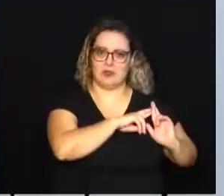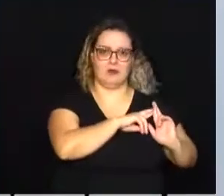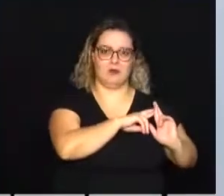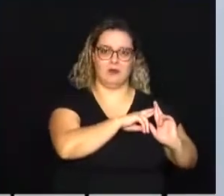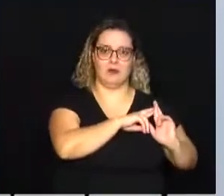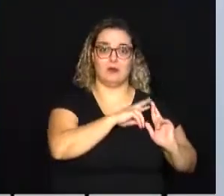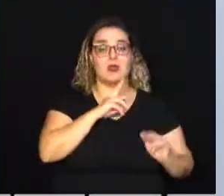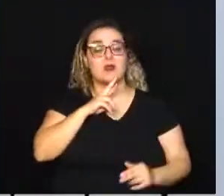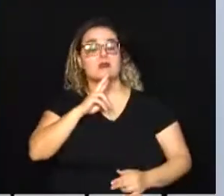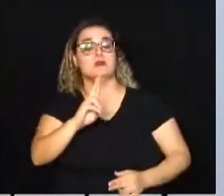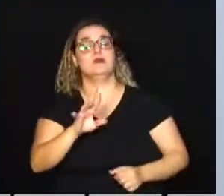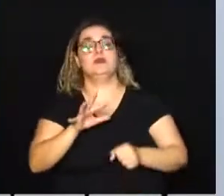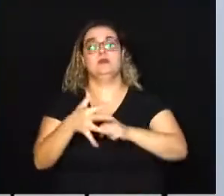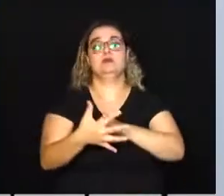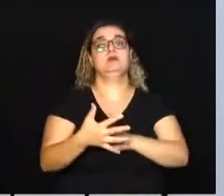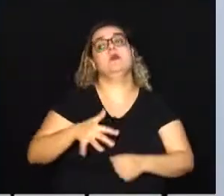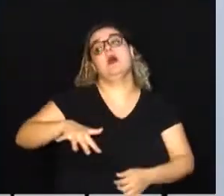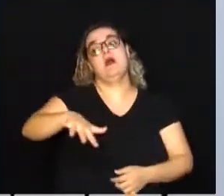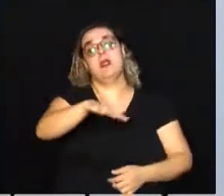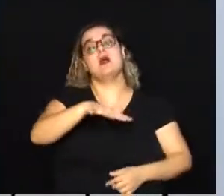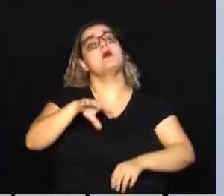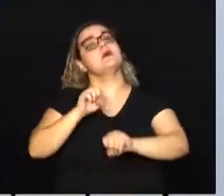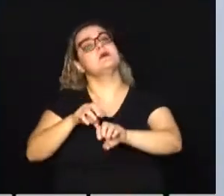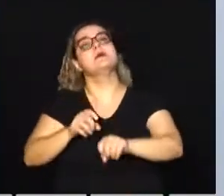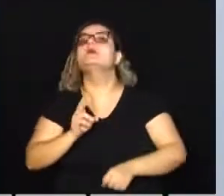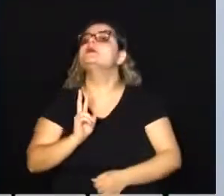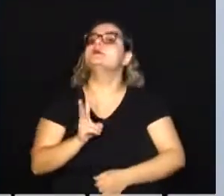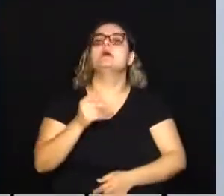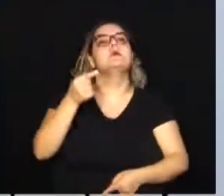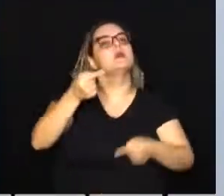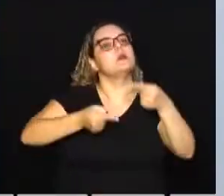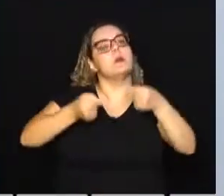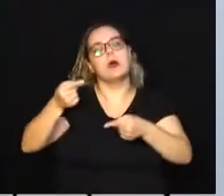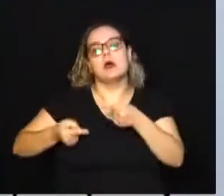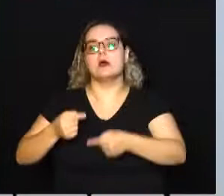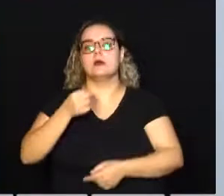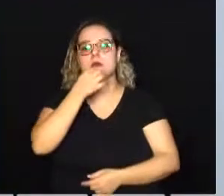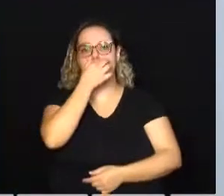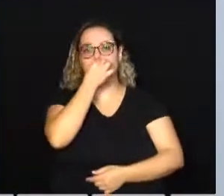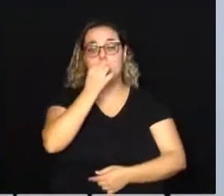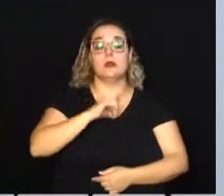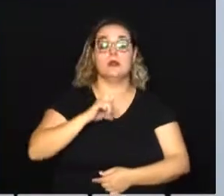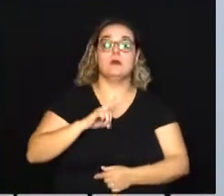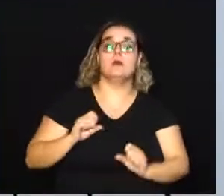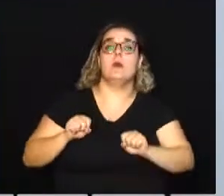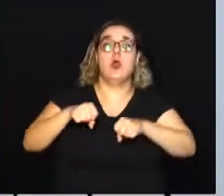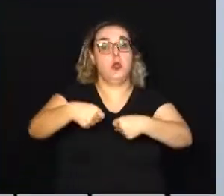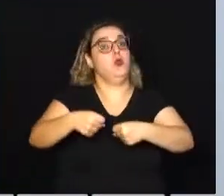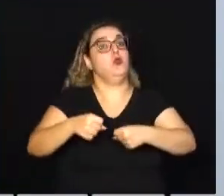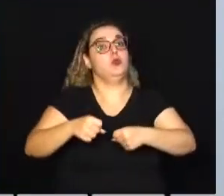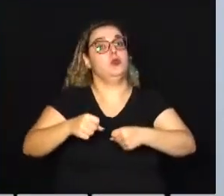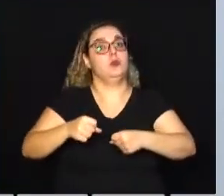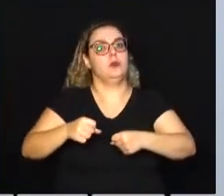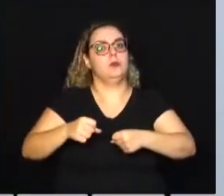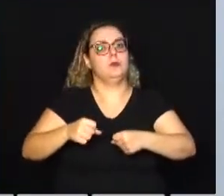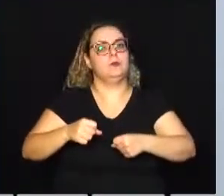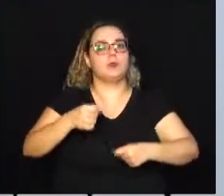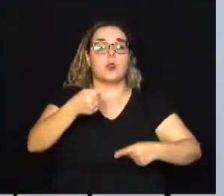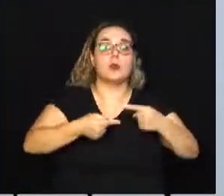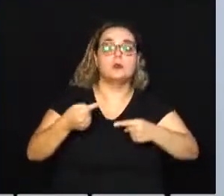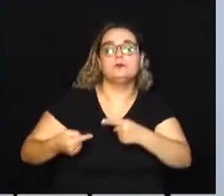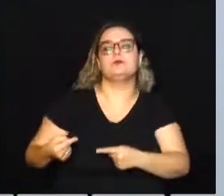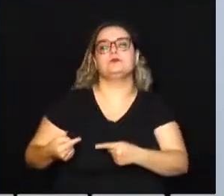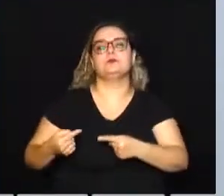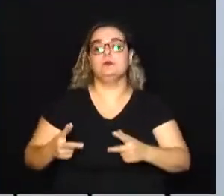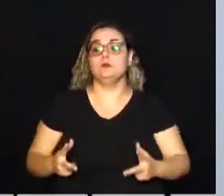E a questão da educação, então, sempre teve um debate. No início houve uma luta, uma mobilização para a suspensão das aulas presenciais.